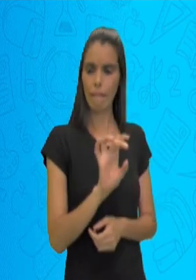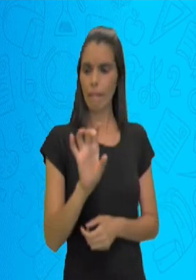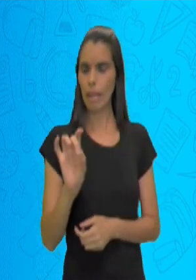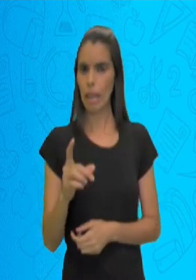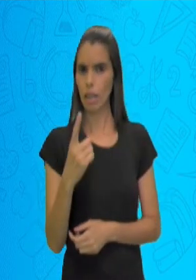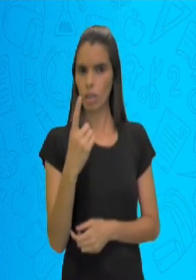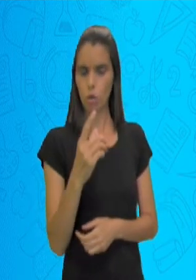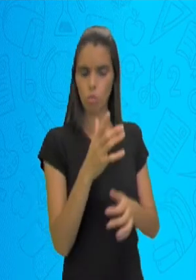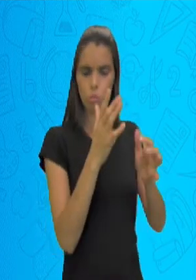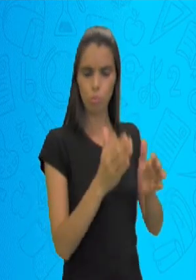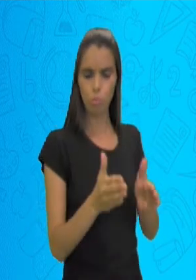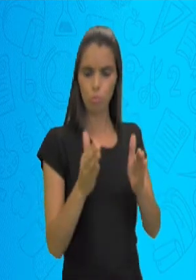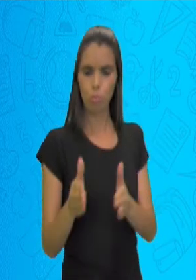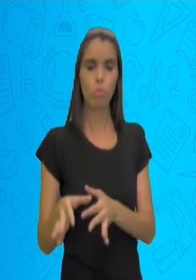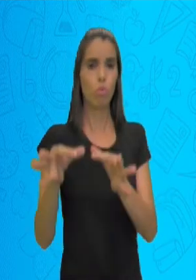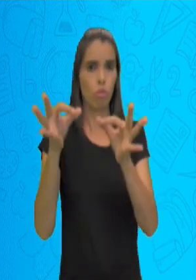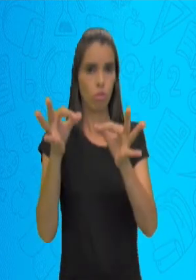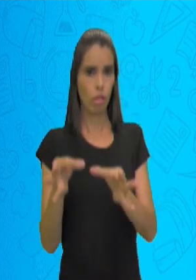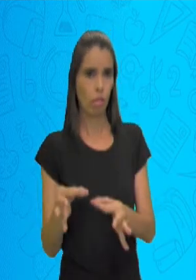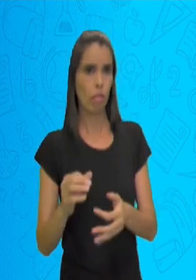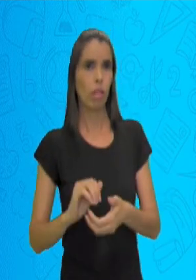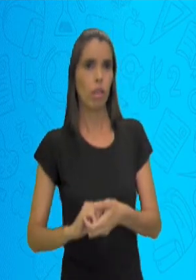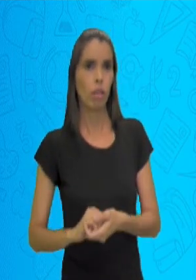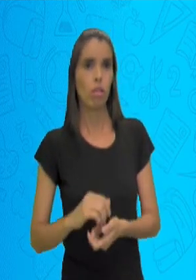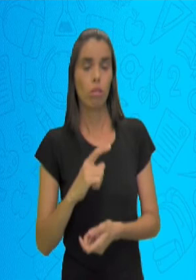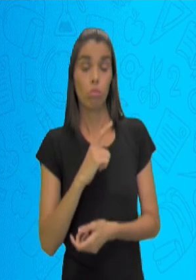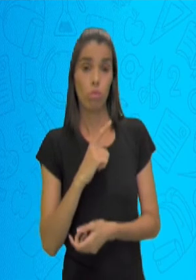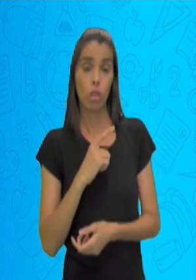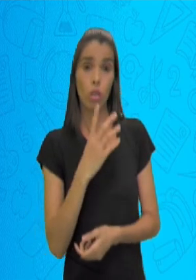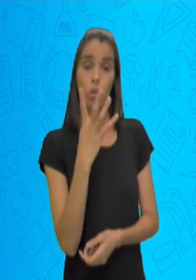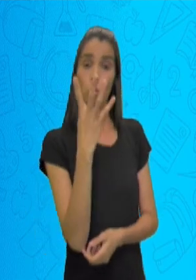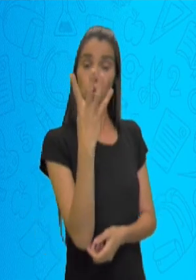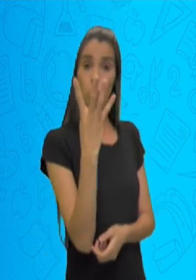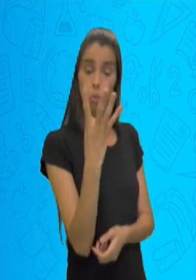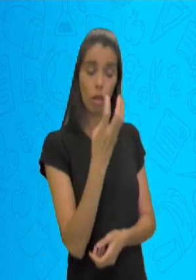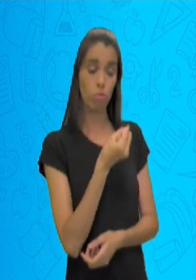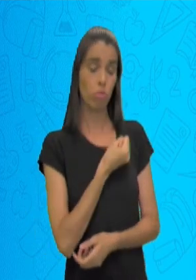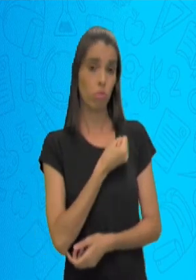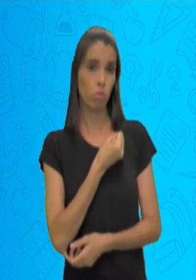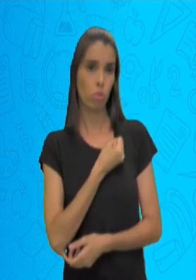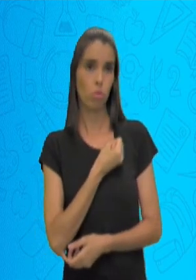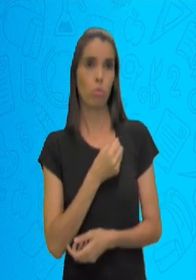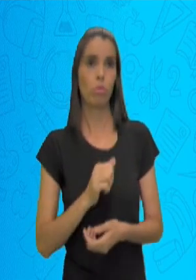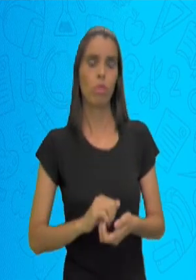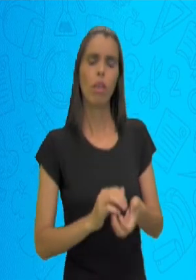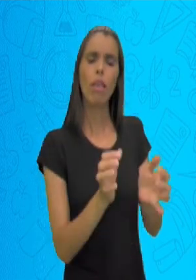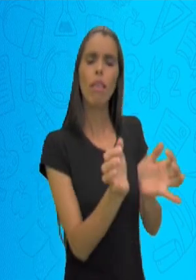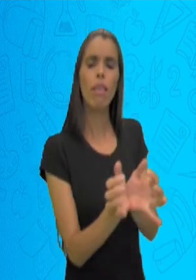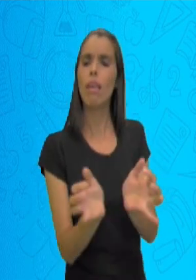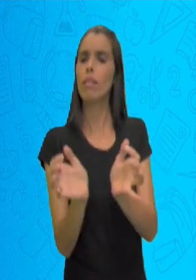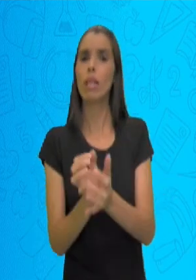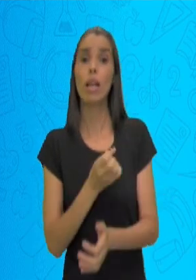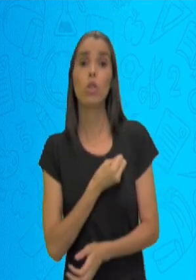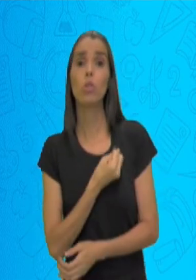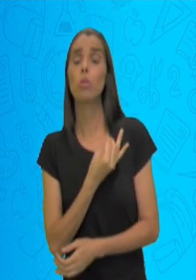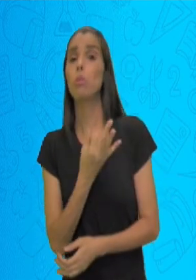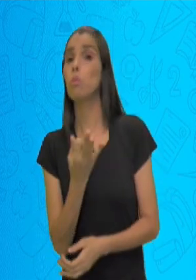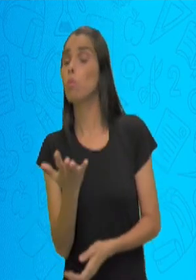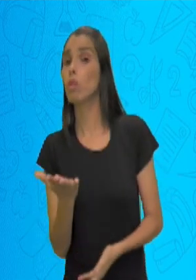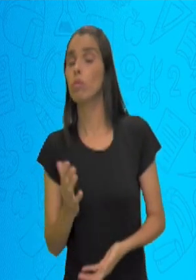4 ordens, eu tenho 4 algarismos. Quantas classes eu tenho esse número? Vamos contar,